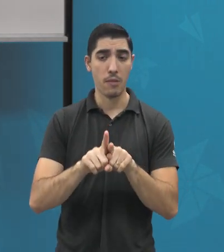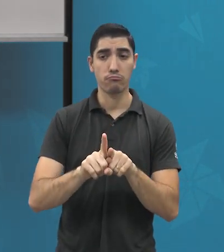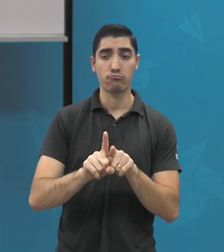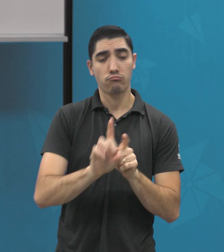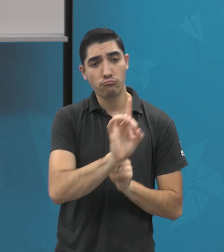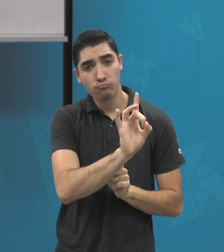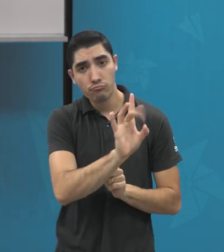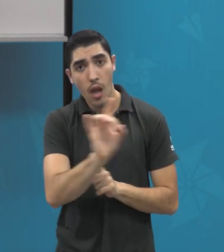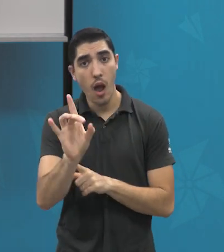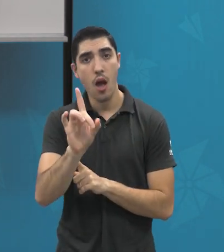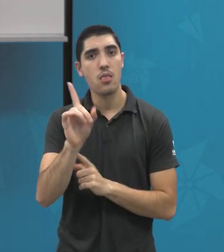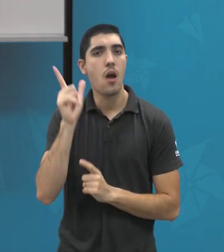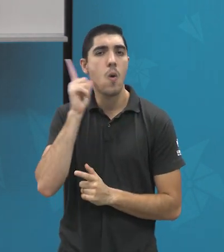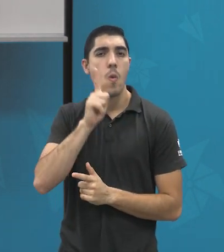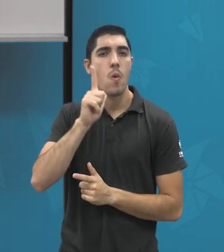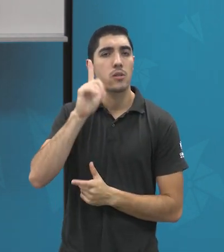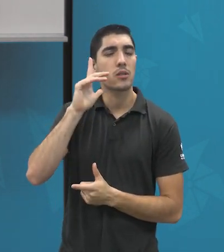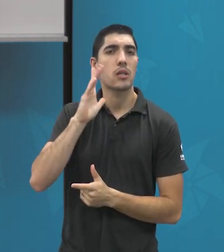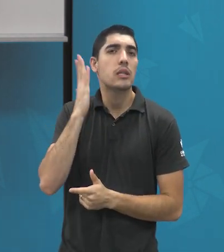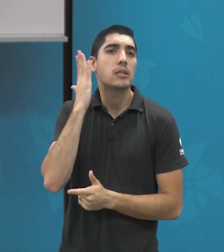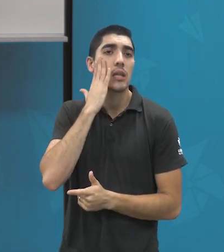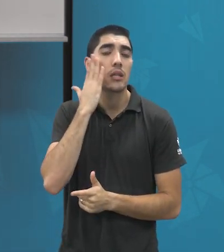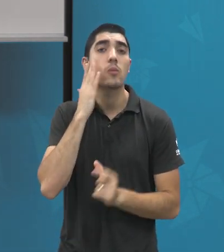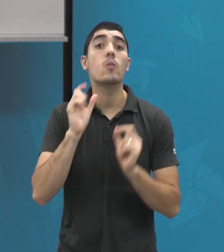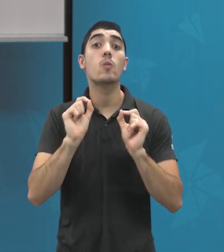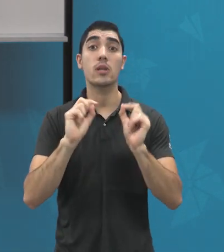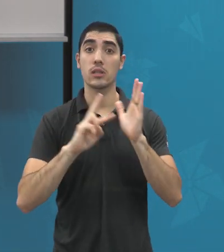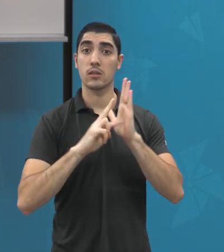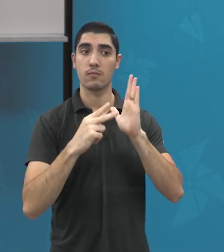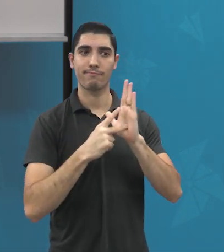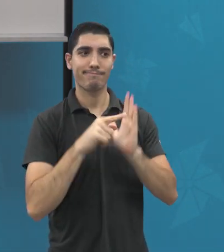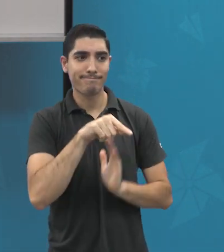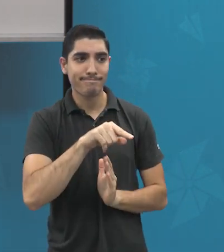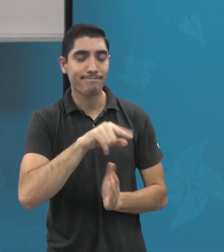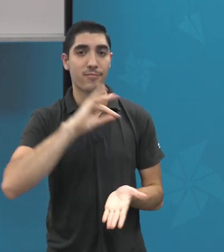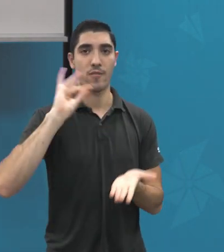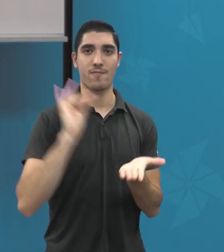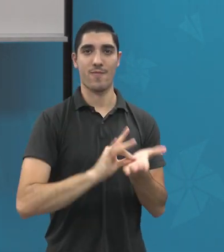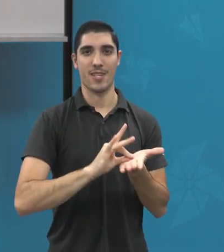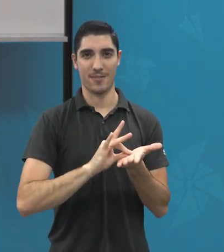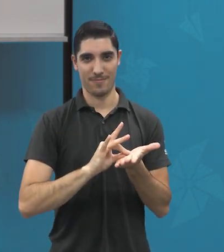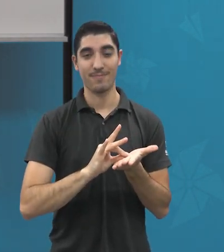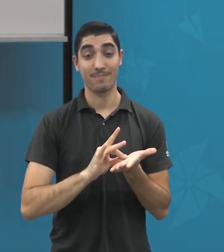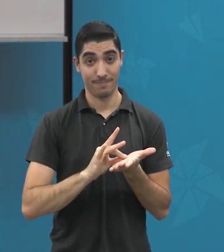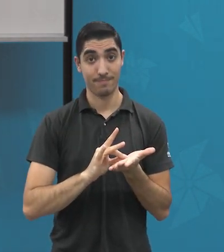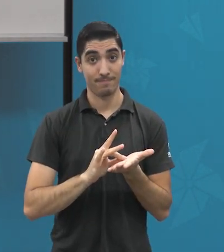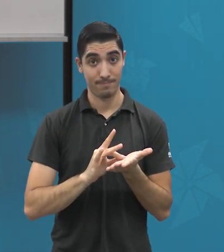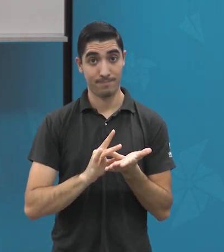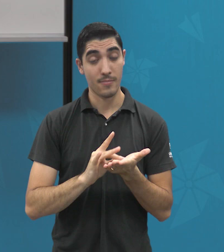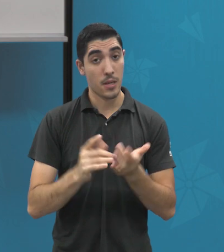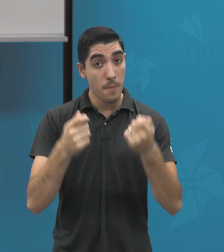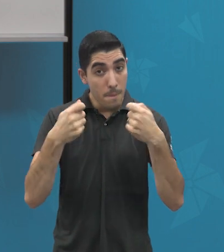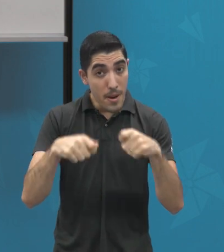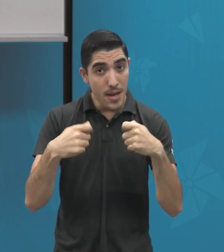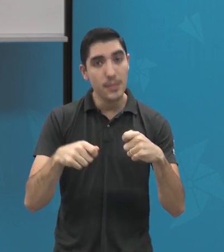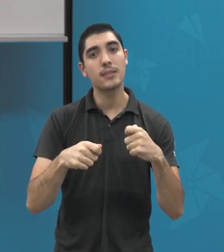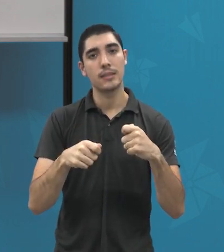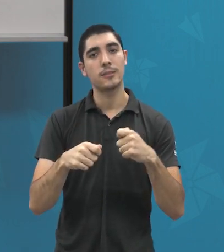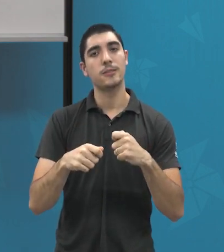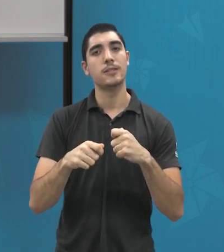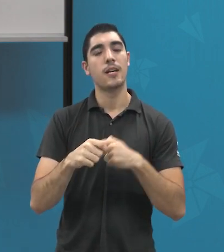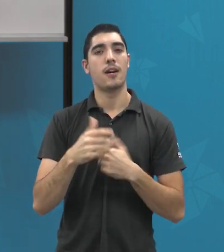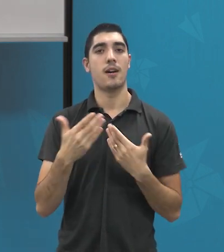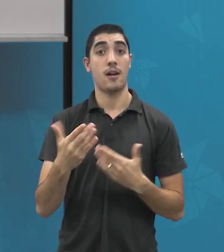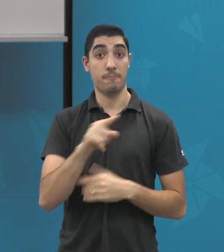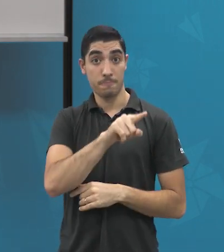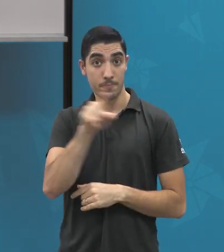entender como verdade. Isso é uma coisa que precisa ficar gravada aí na